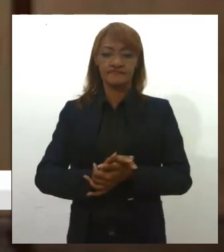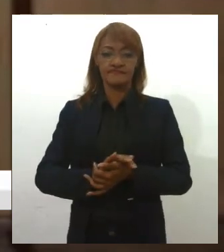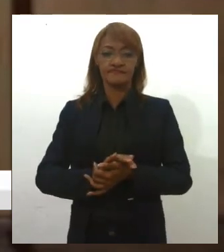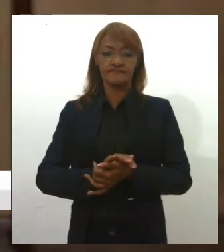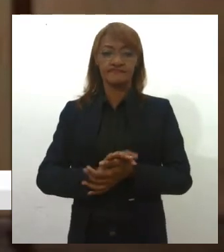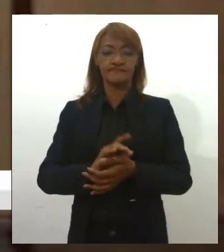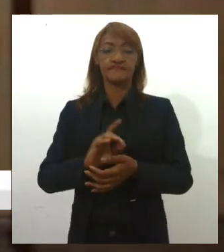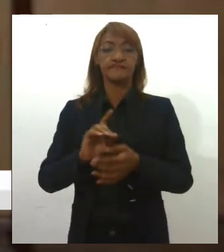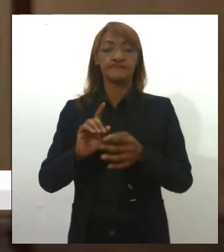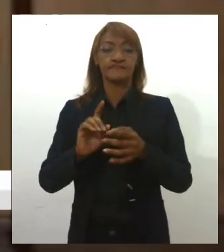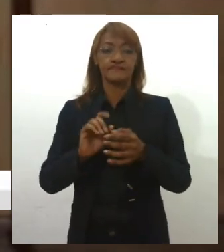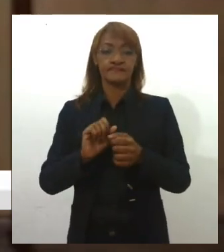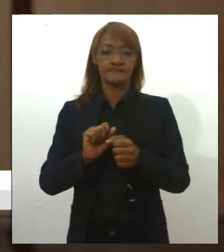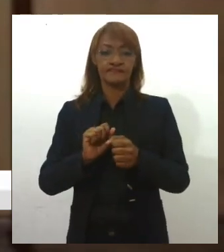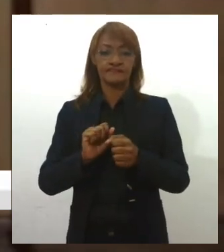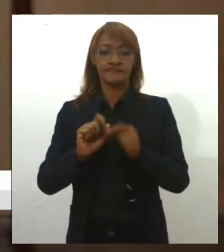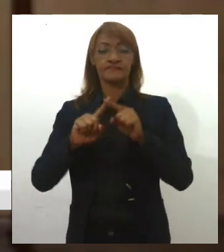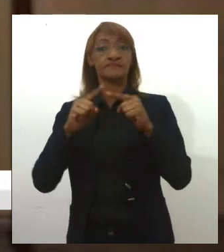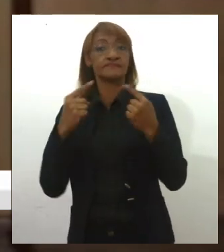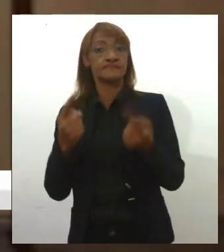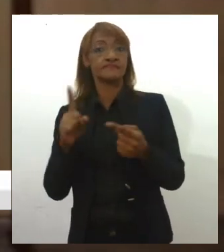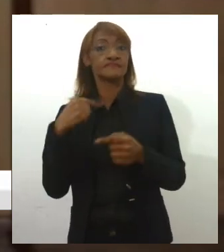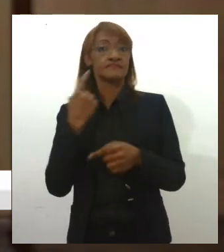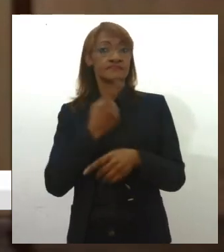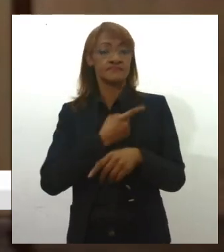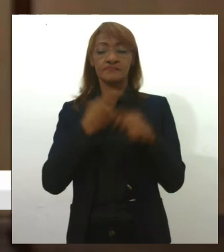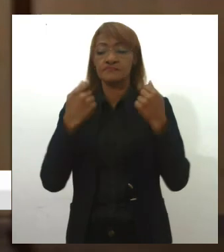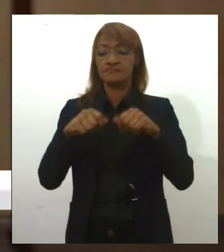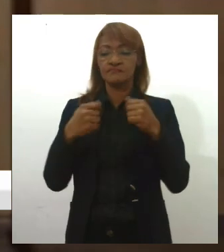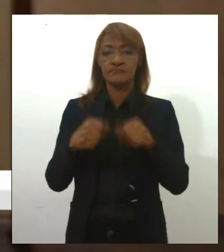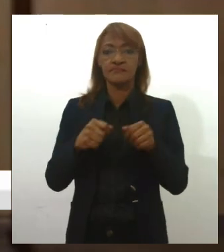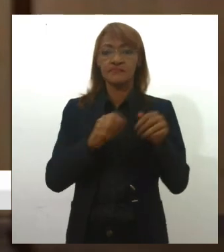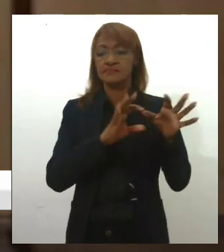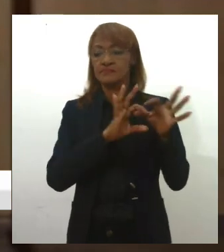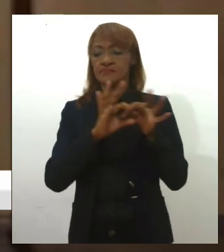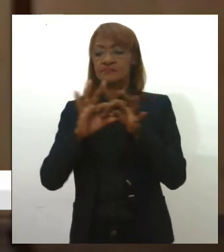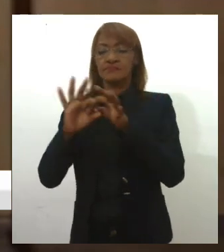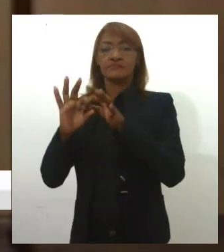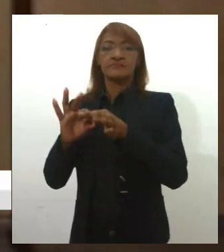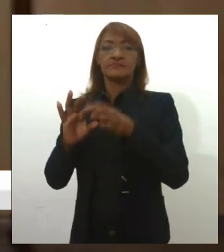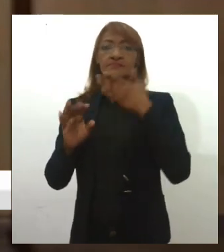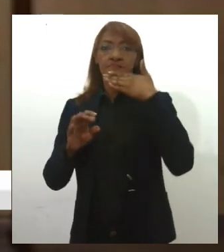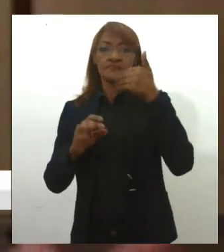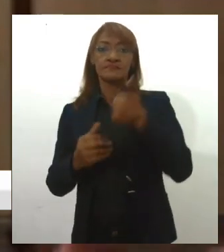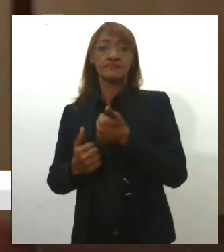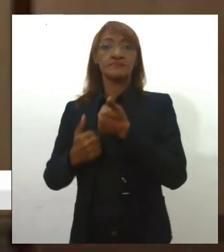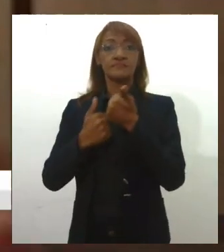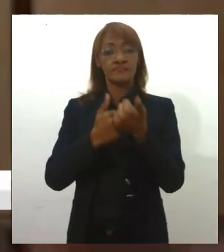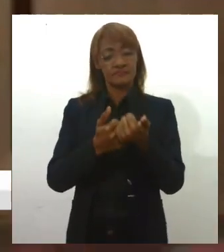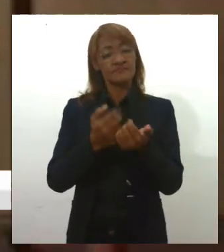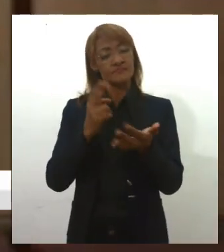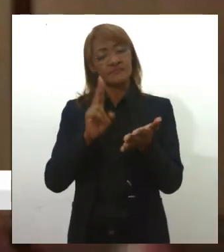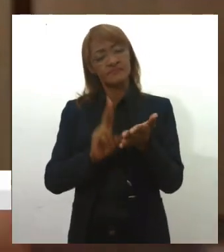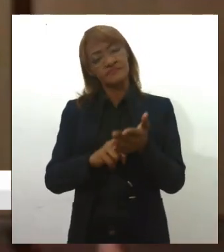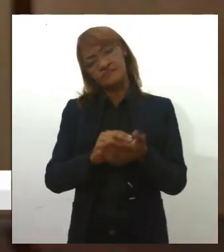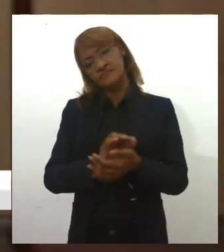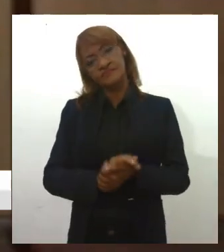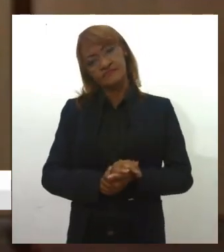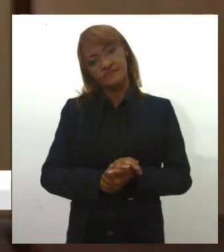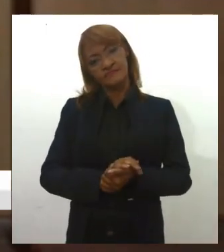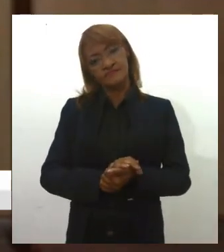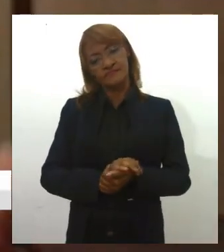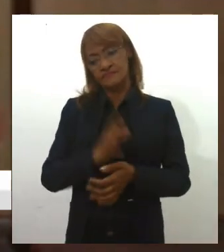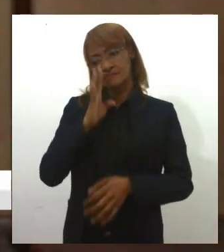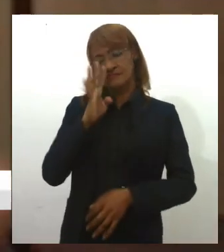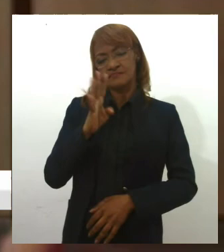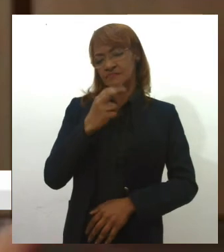precisamos problematizar e contextualizar melhor para apoiar, né? Não para julgar ou